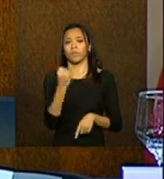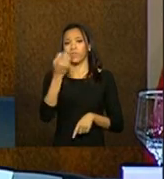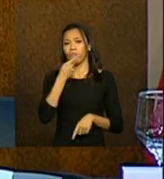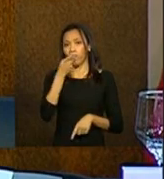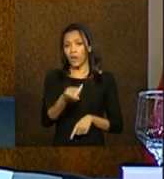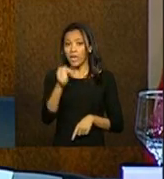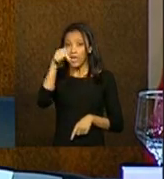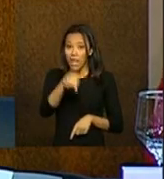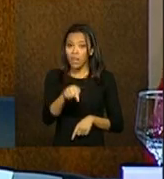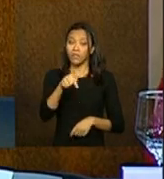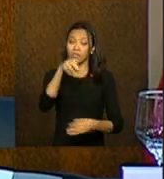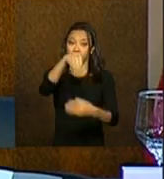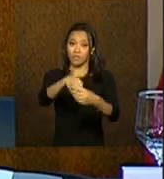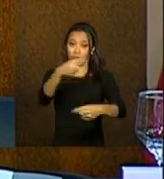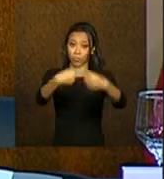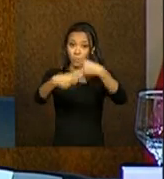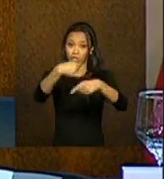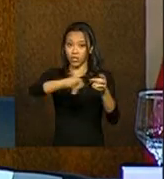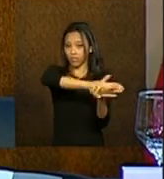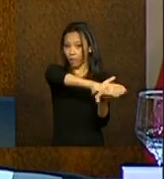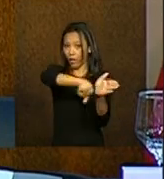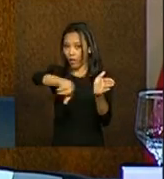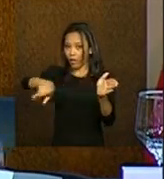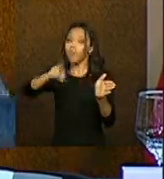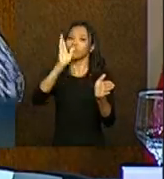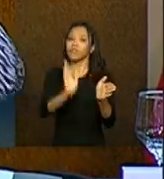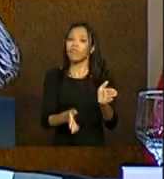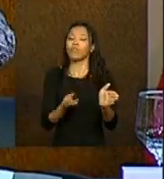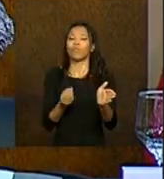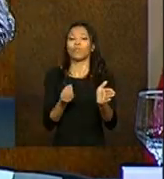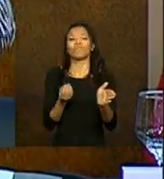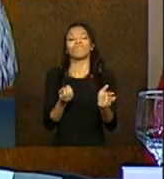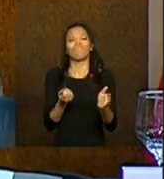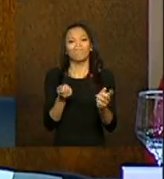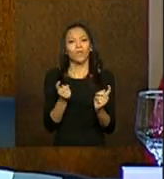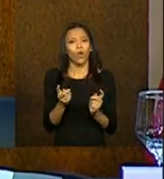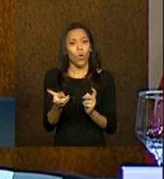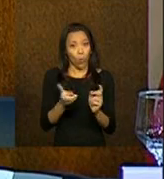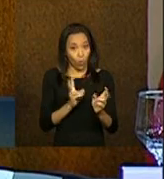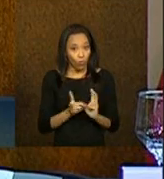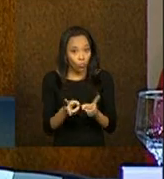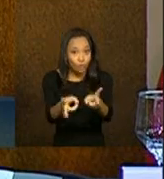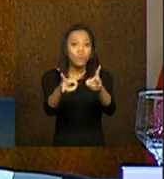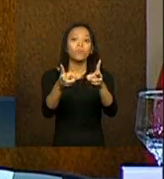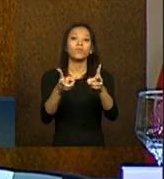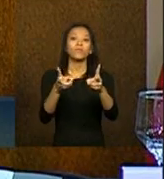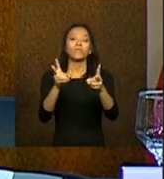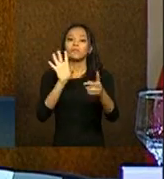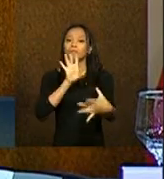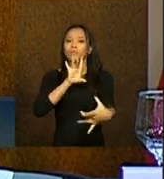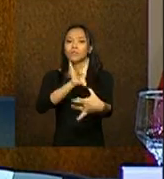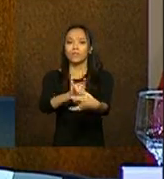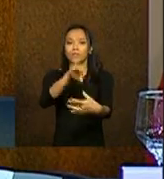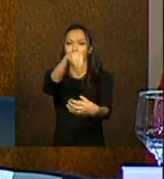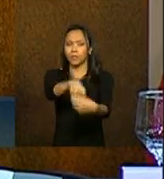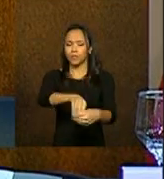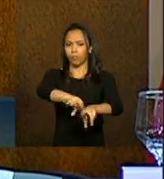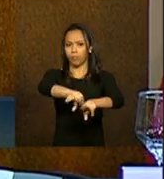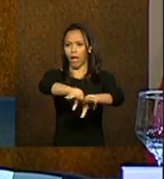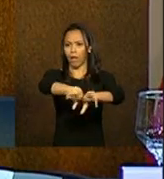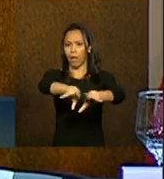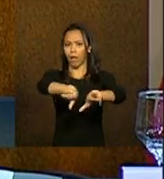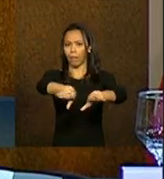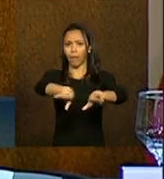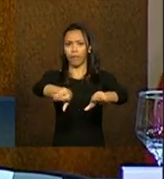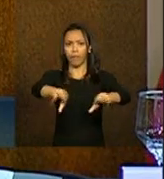que essas políticas públicas foram aplicadas e mantidas em um cenário extremamente adverso pra